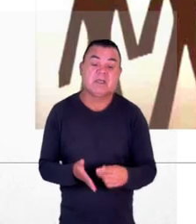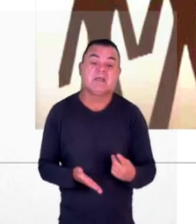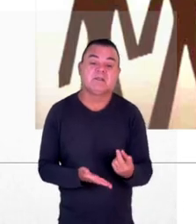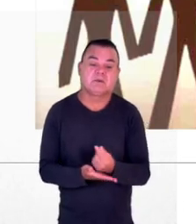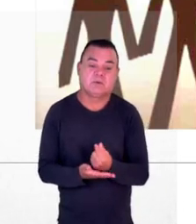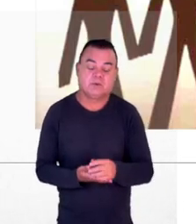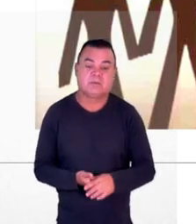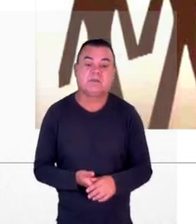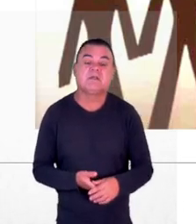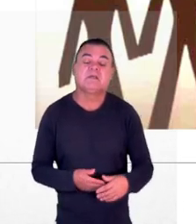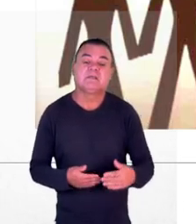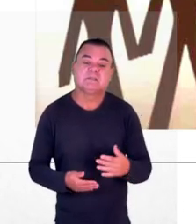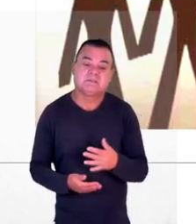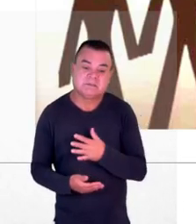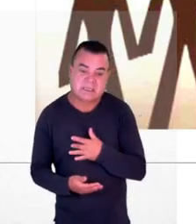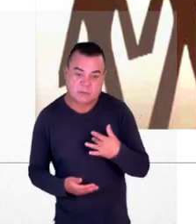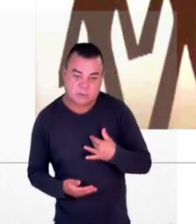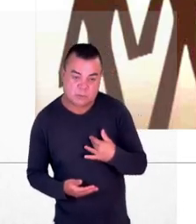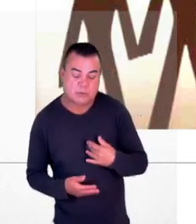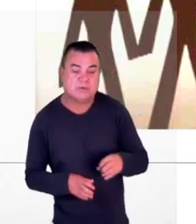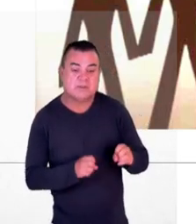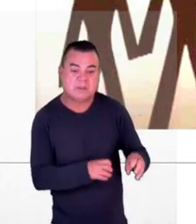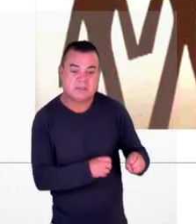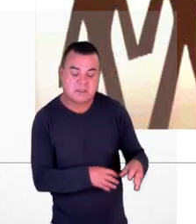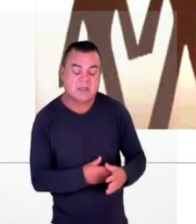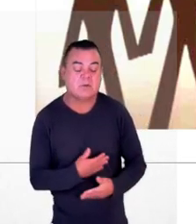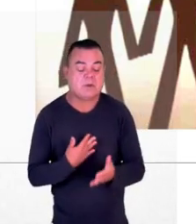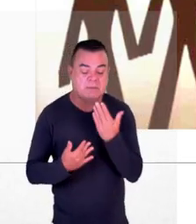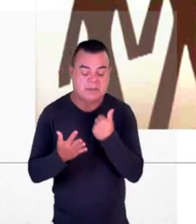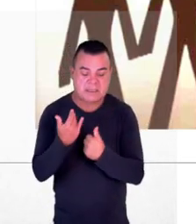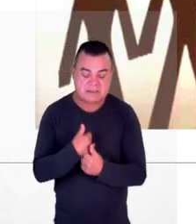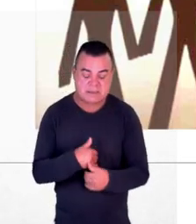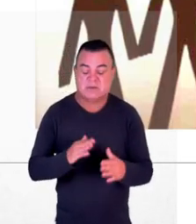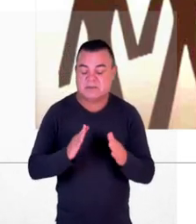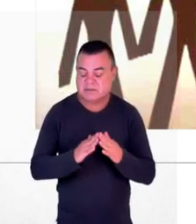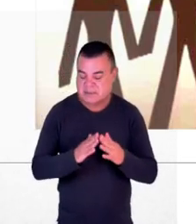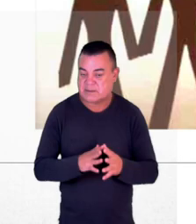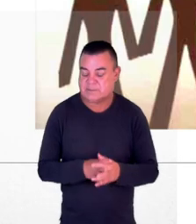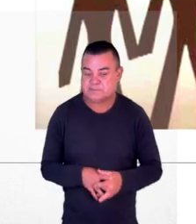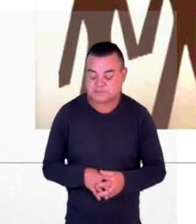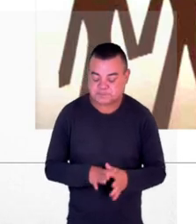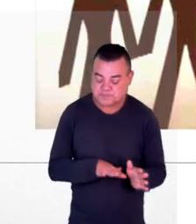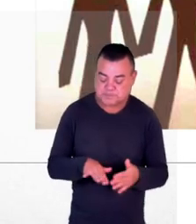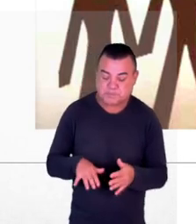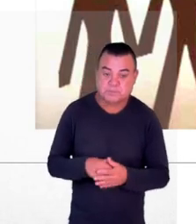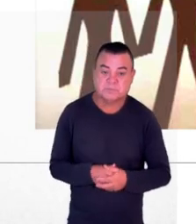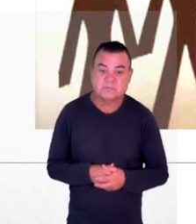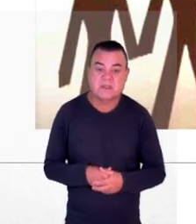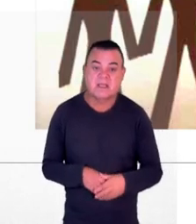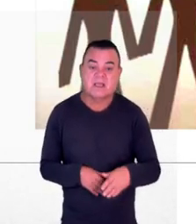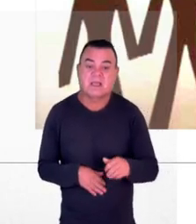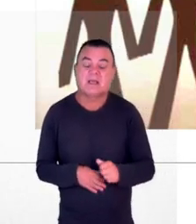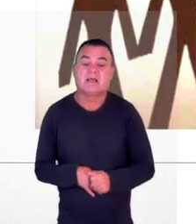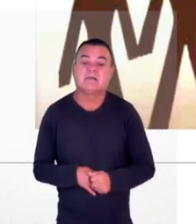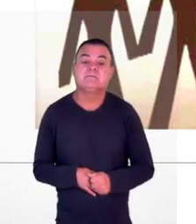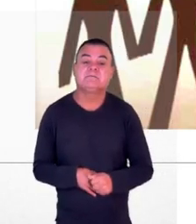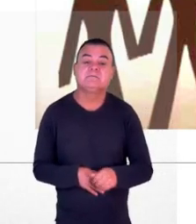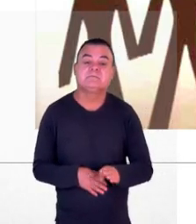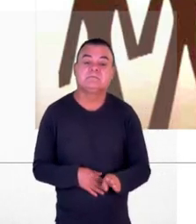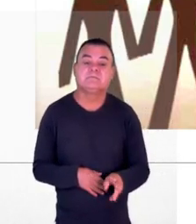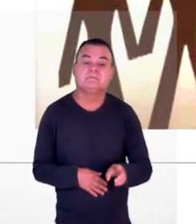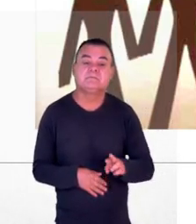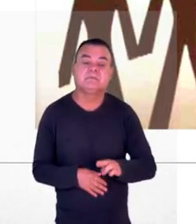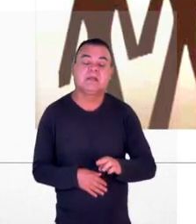educação alimentação habitação eh etc eh abramovich Curtis no seu